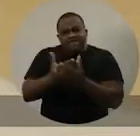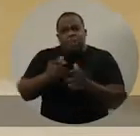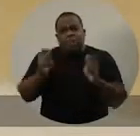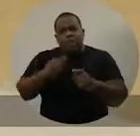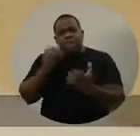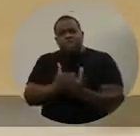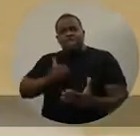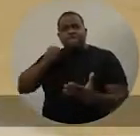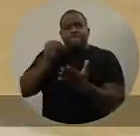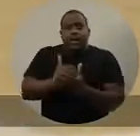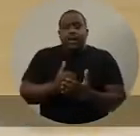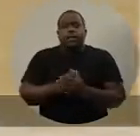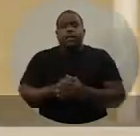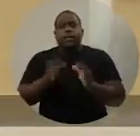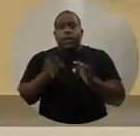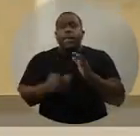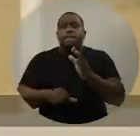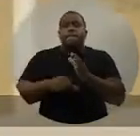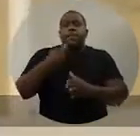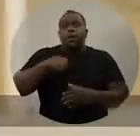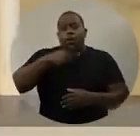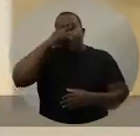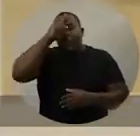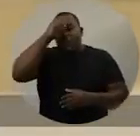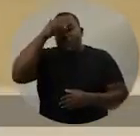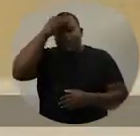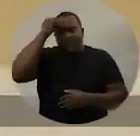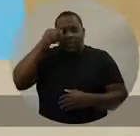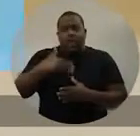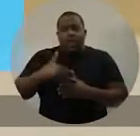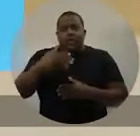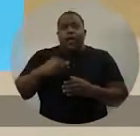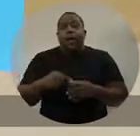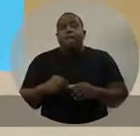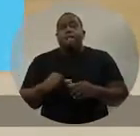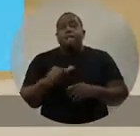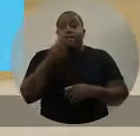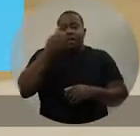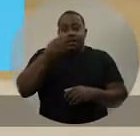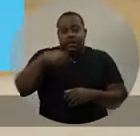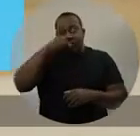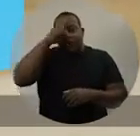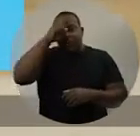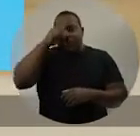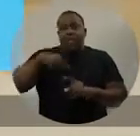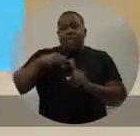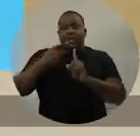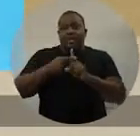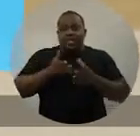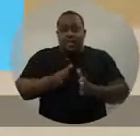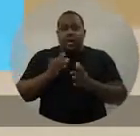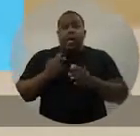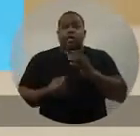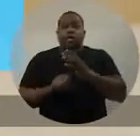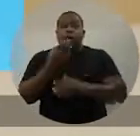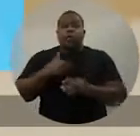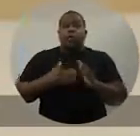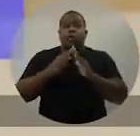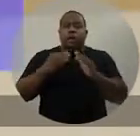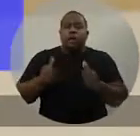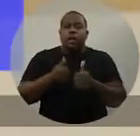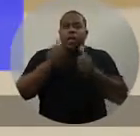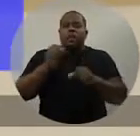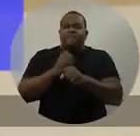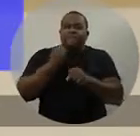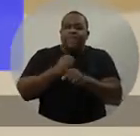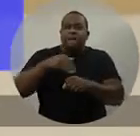fazer muito mais. Fizemos o primeiro hospital municipal, vem aí a primeira maternidade municipal. Criamos o Mora Melhor e vamos reformar